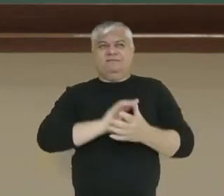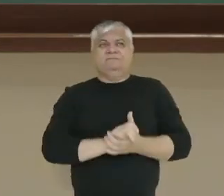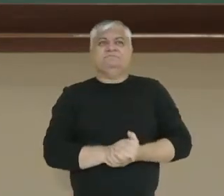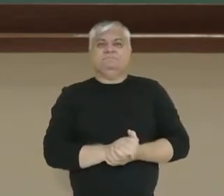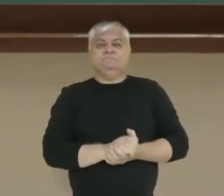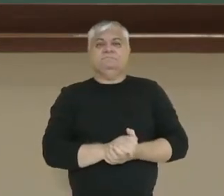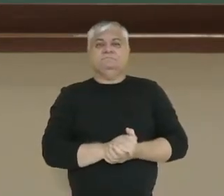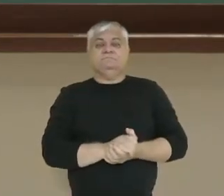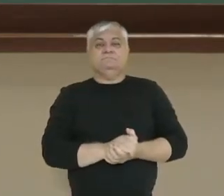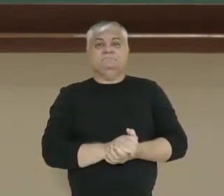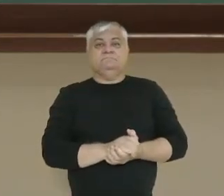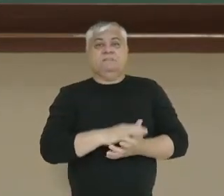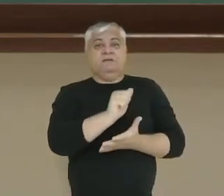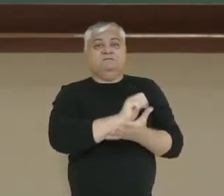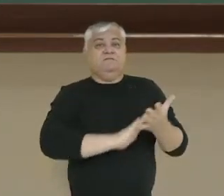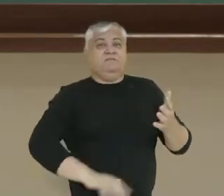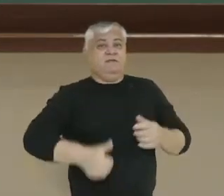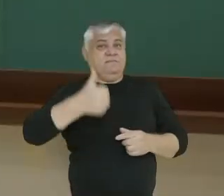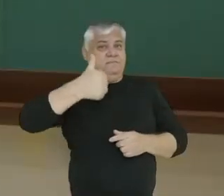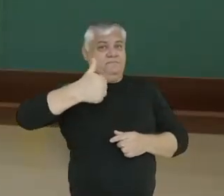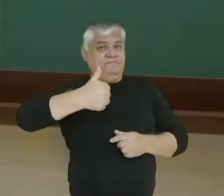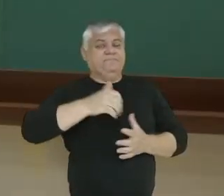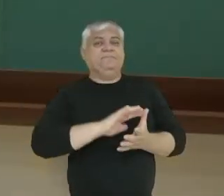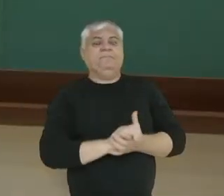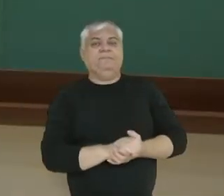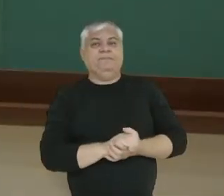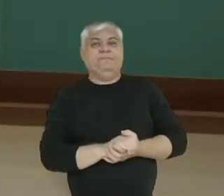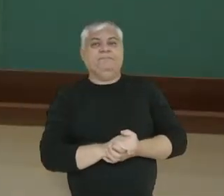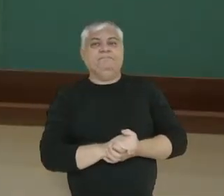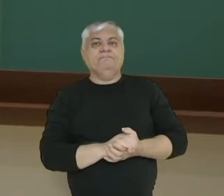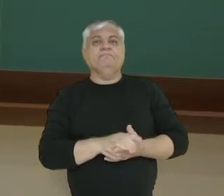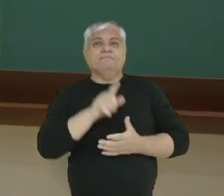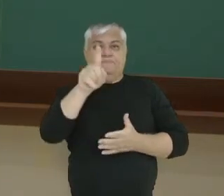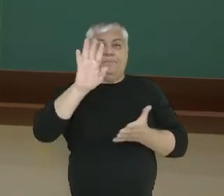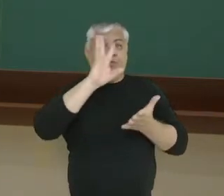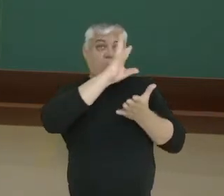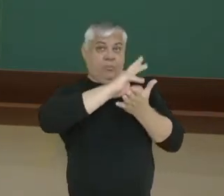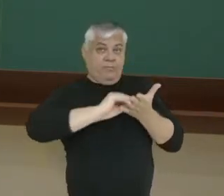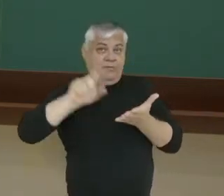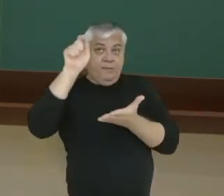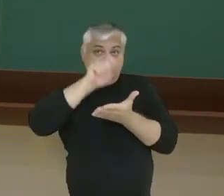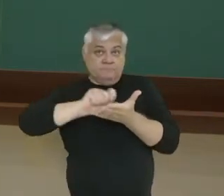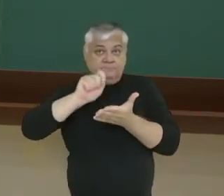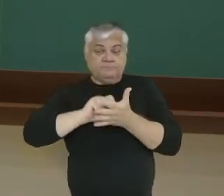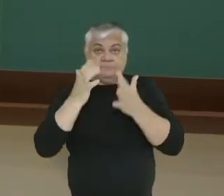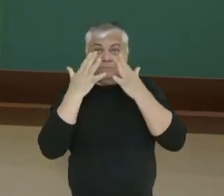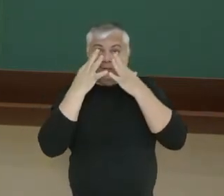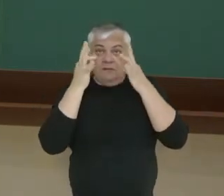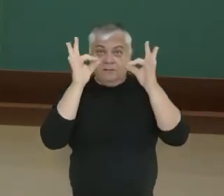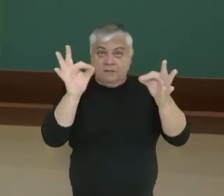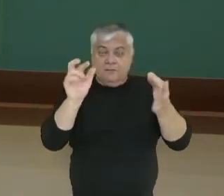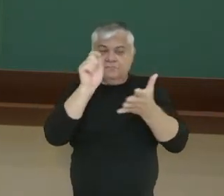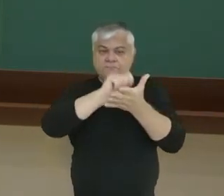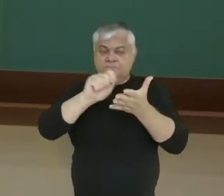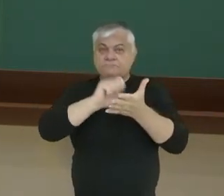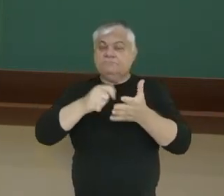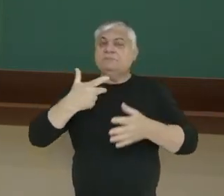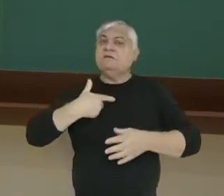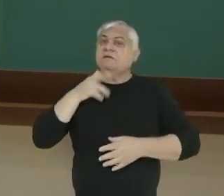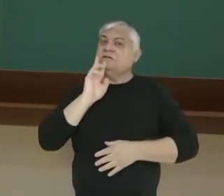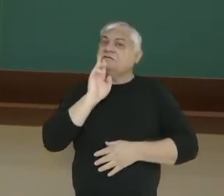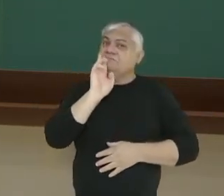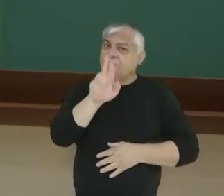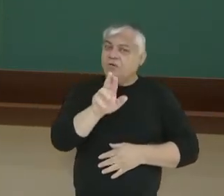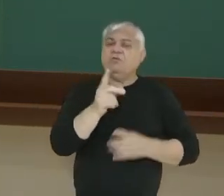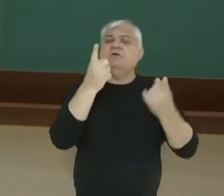Bom, chegamos à nossa primeira atividade. Gente, eu quero que vocês copiem com atenção, respondam com atenção e